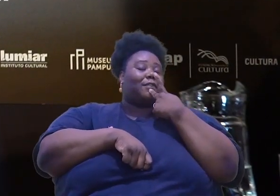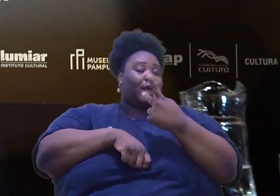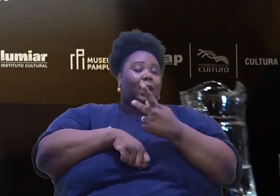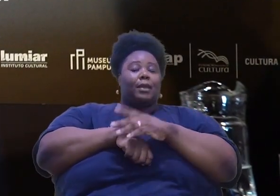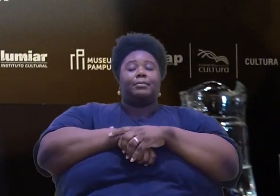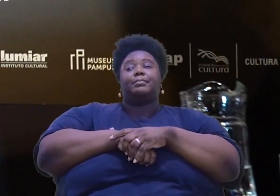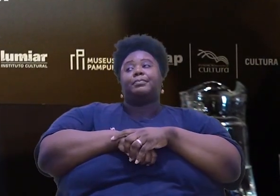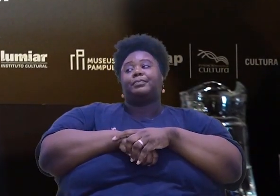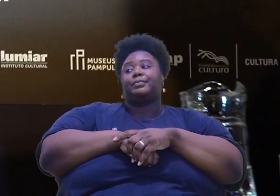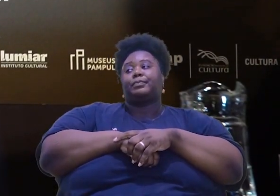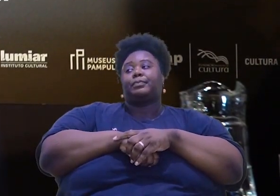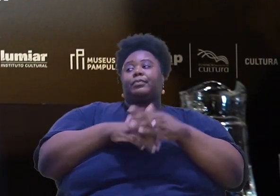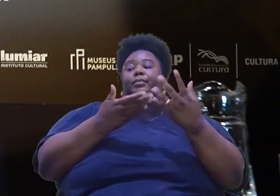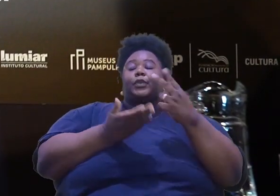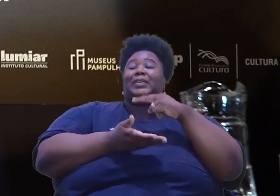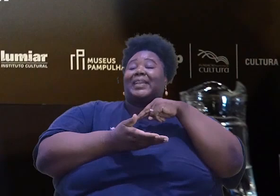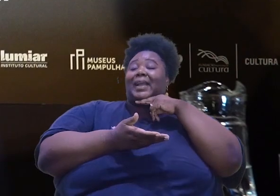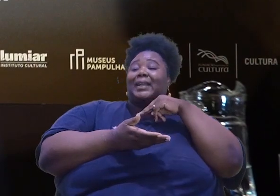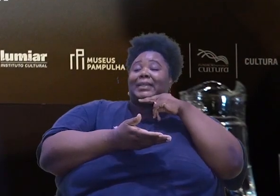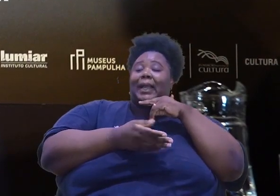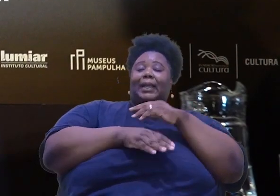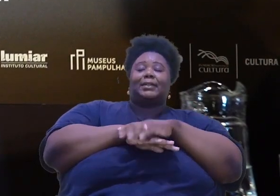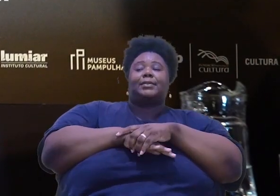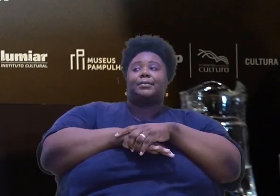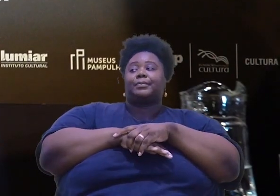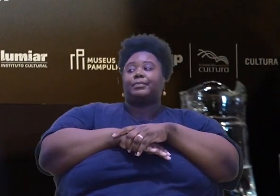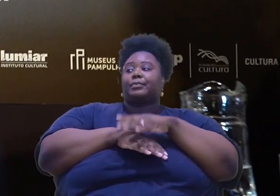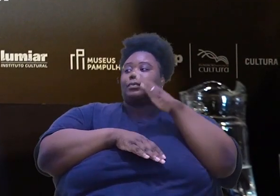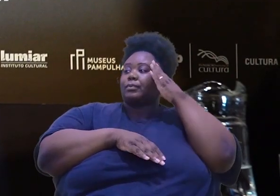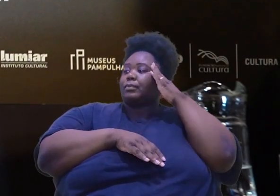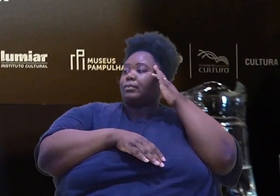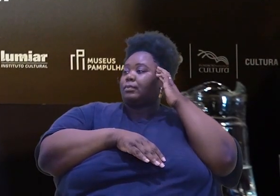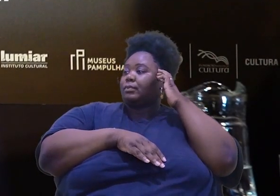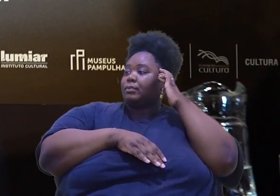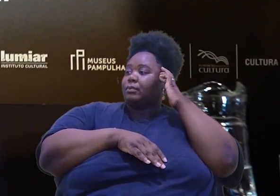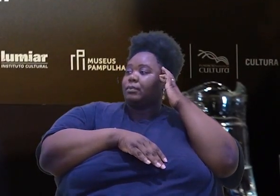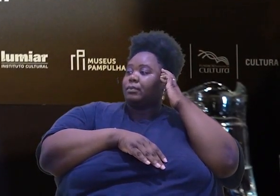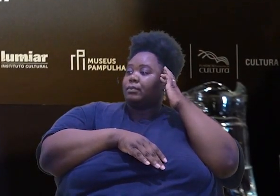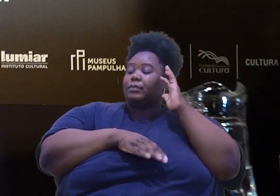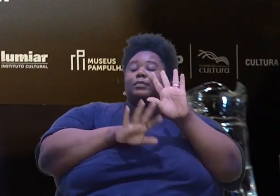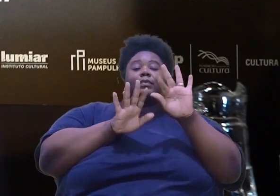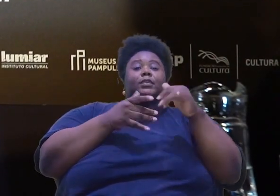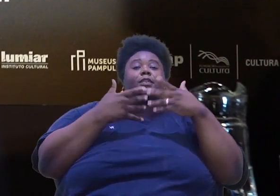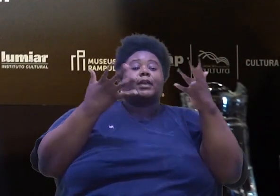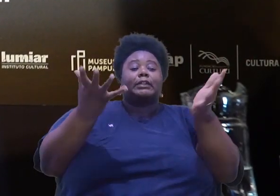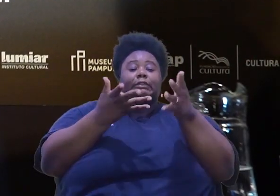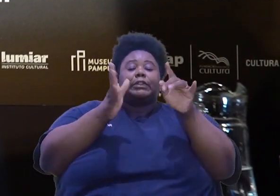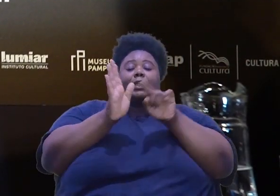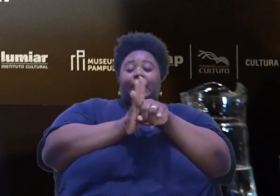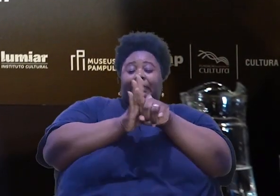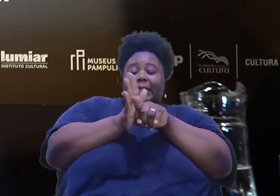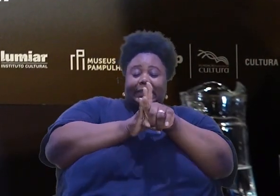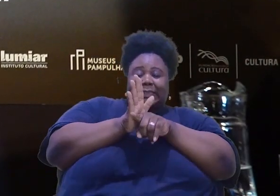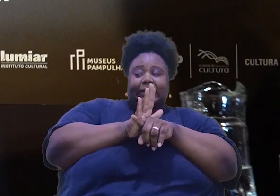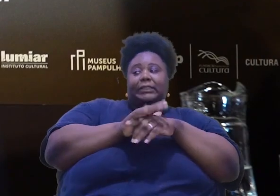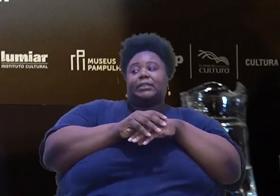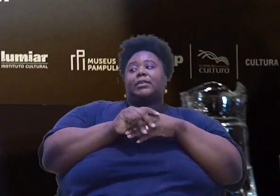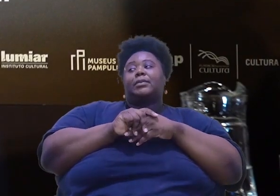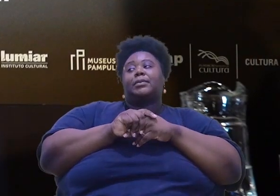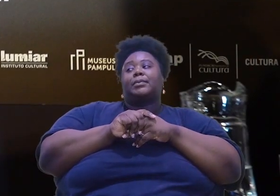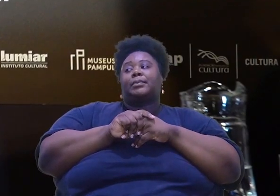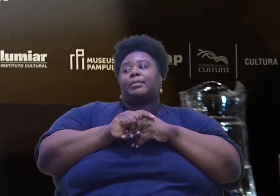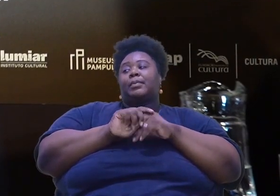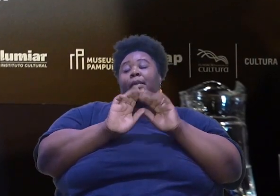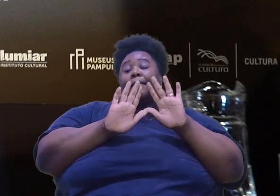Hoje tem as netas dele aí e que estão se empenhando numa pesquisa,